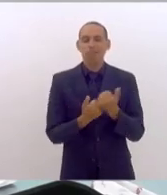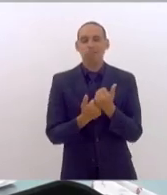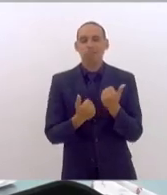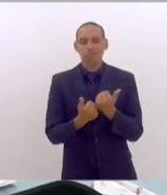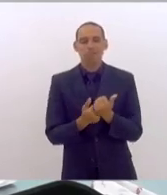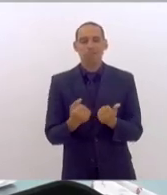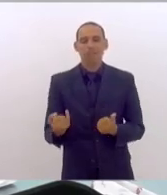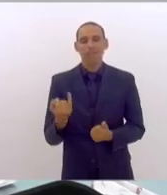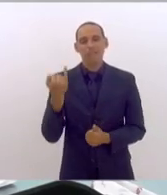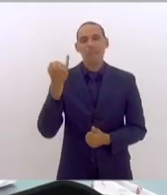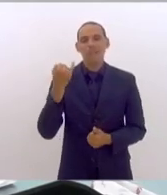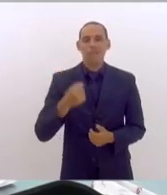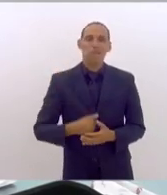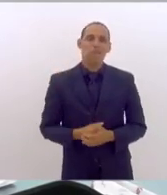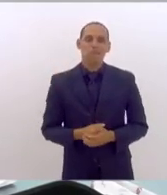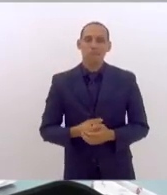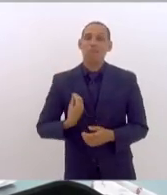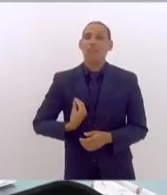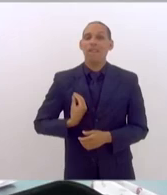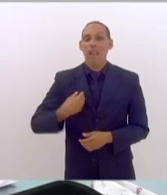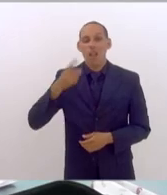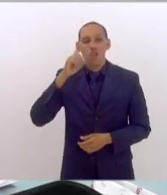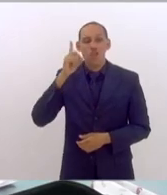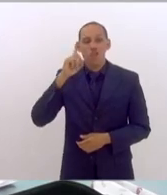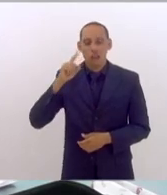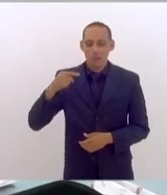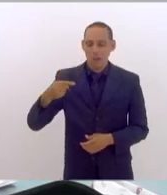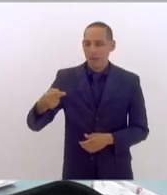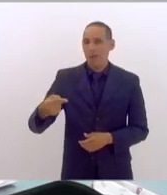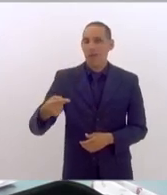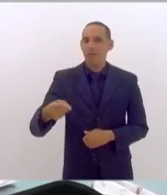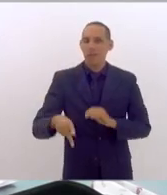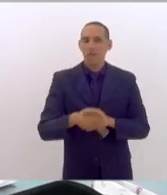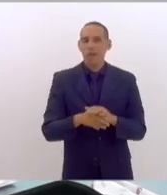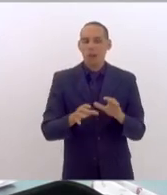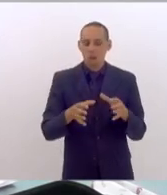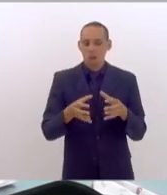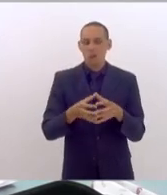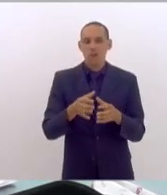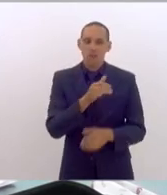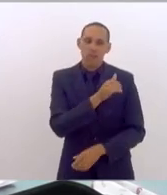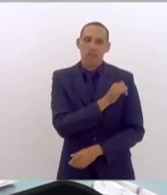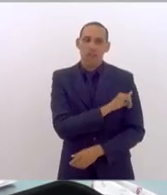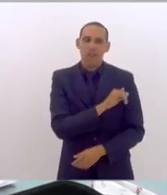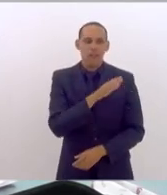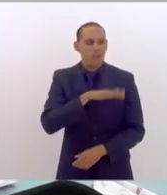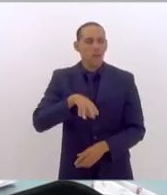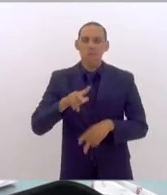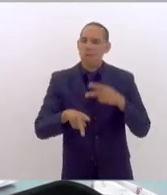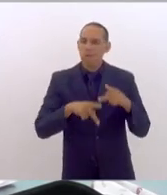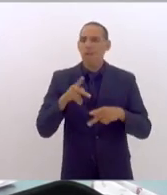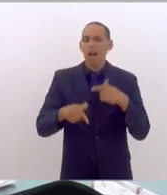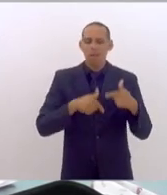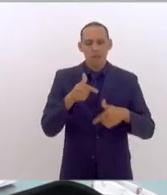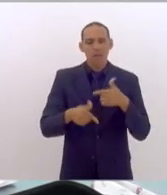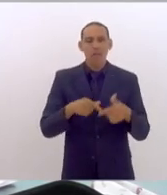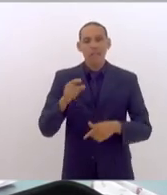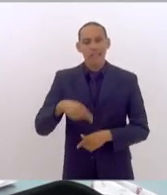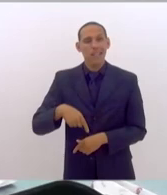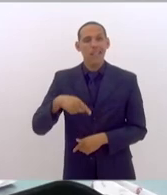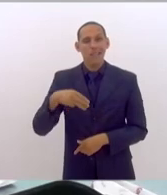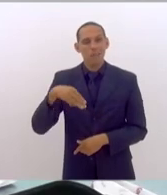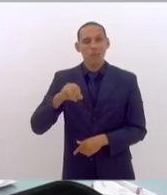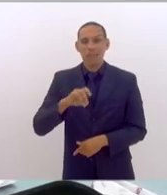muito importante para a vida cotidiana do povo do Rio de Janeiro para população trabalhadora Esse é o modal mais popular